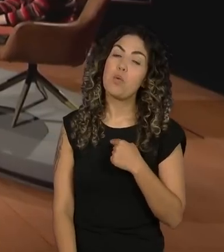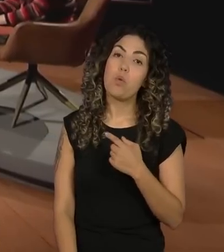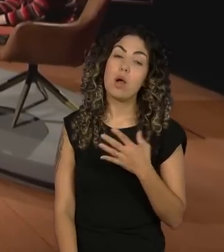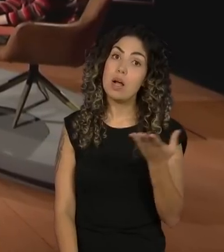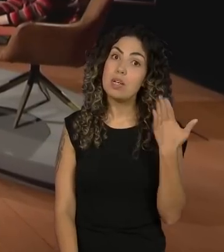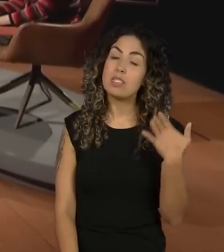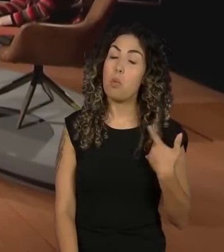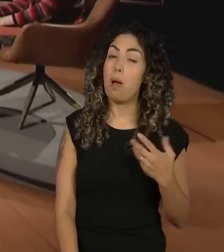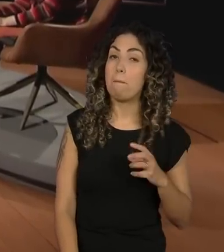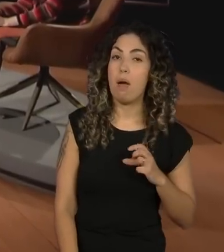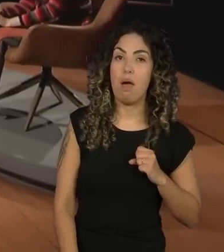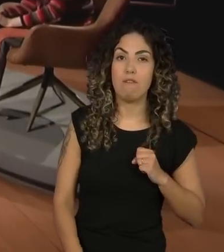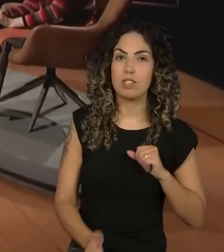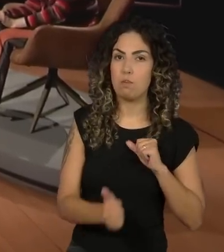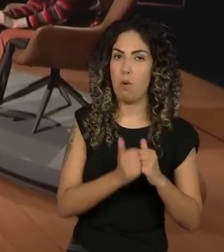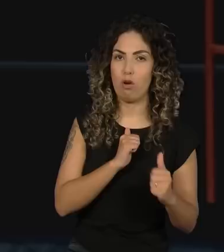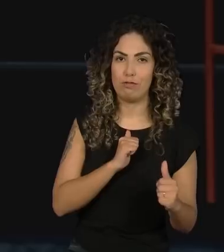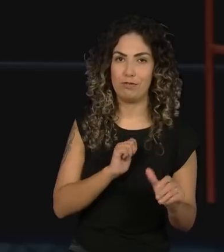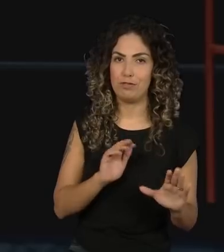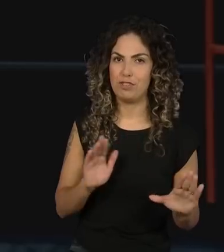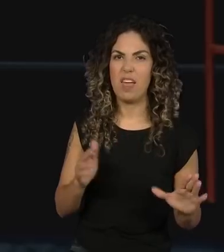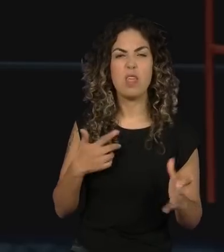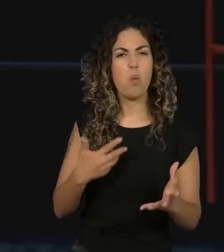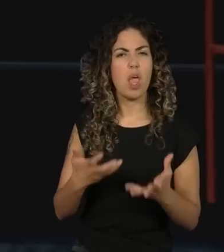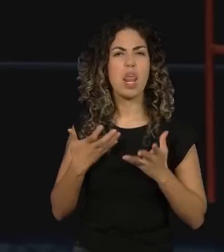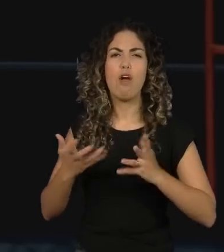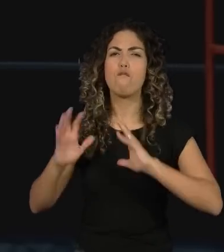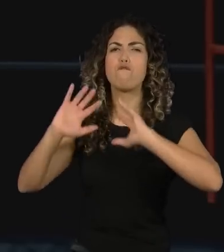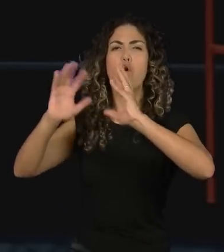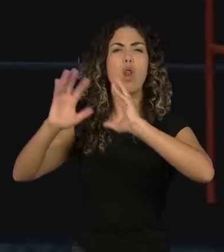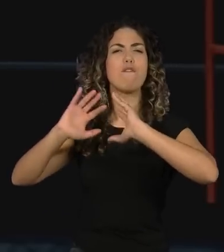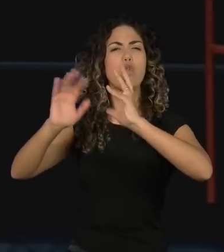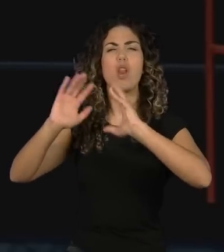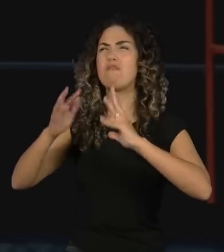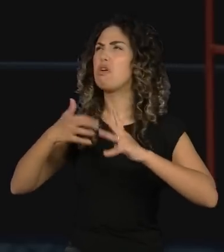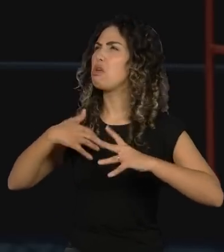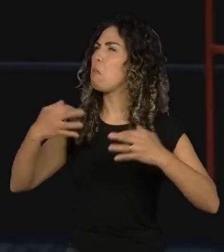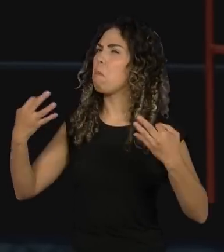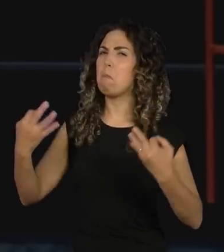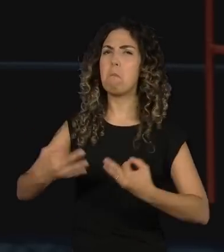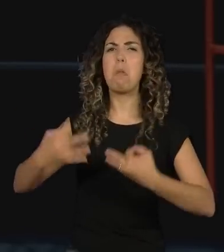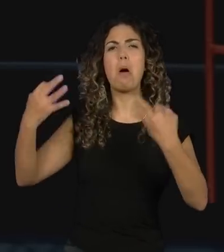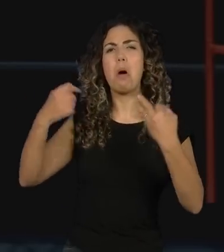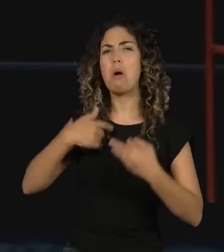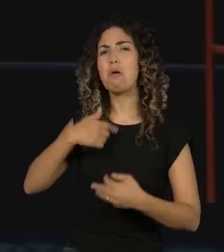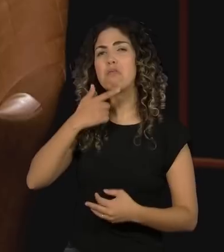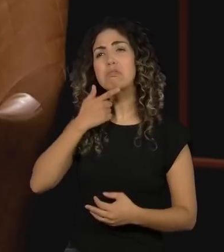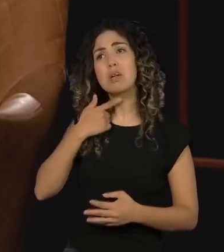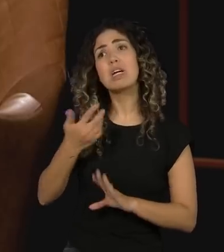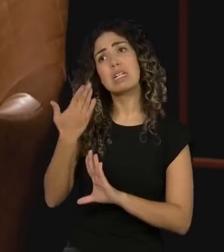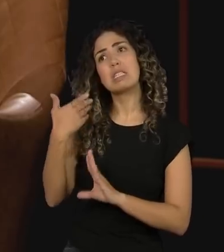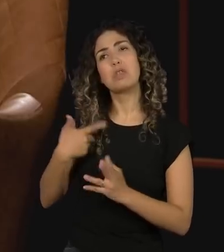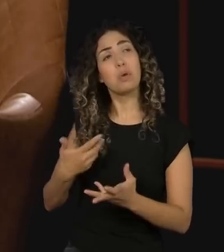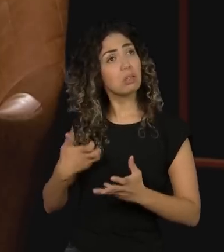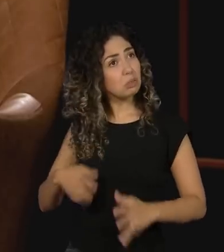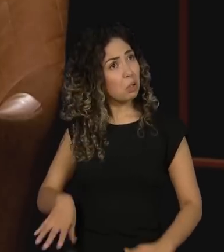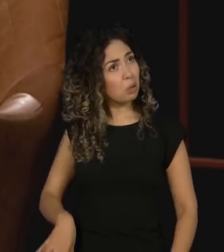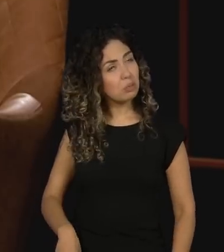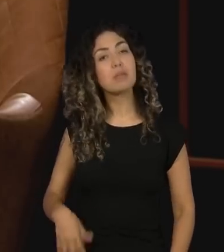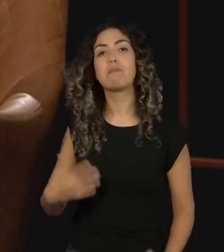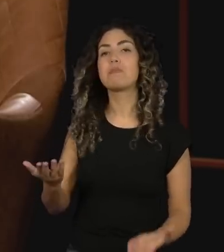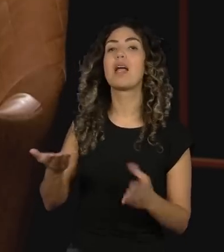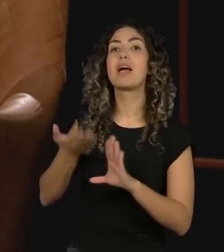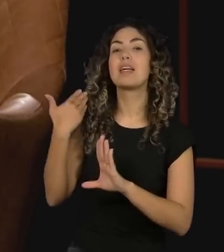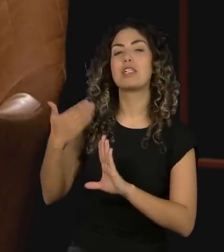esporte, queria ser a melhor jogadora de vôlei do planeta. Eu já quis, já sonhei. Olha só. Aí eu jogava vôlei